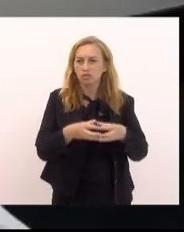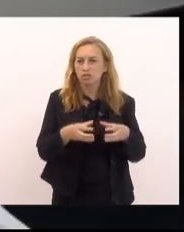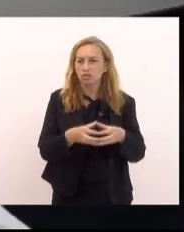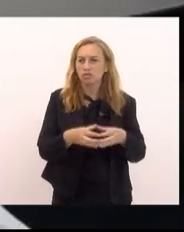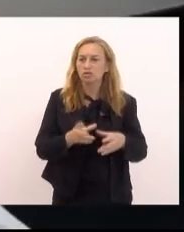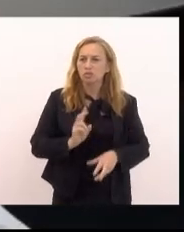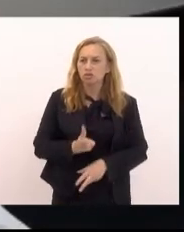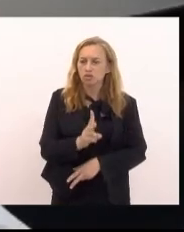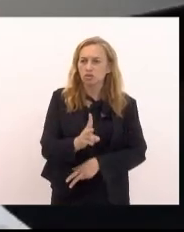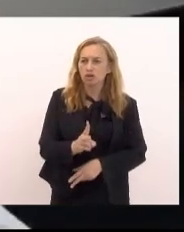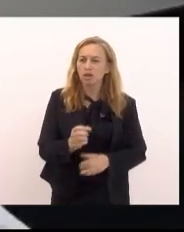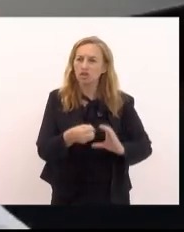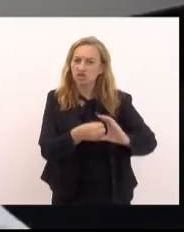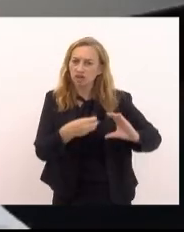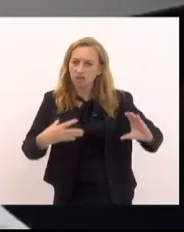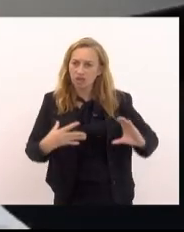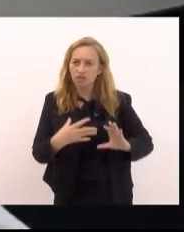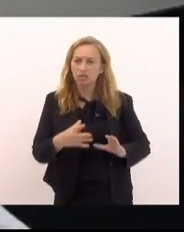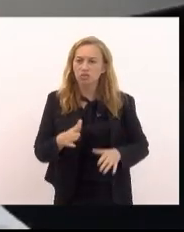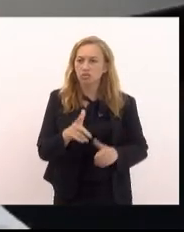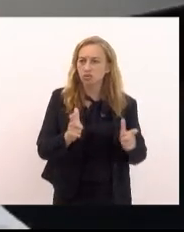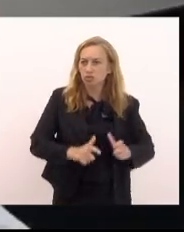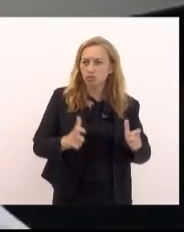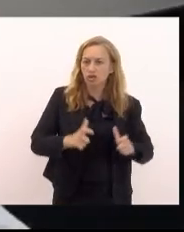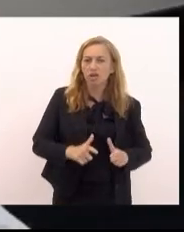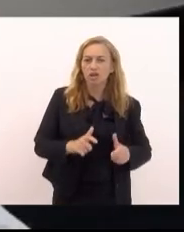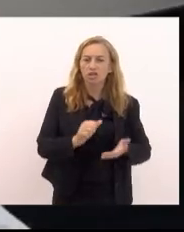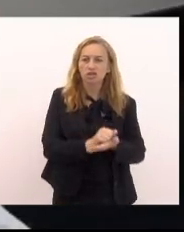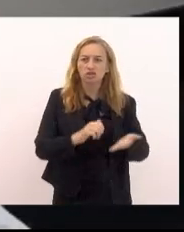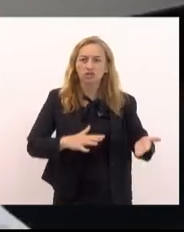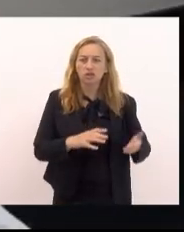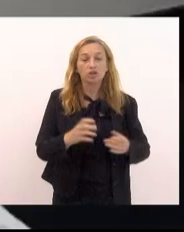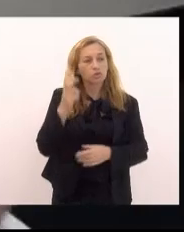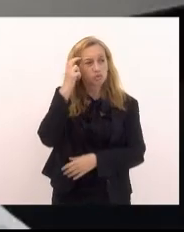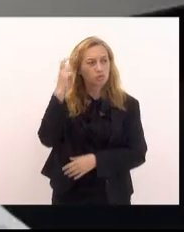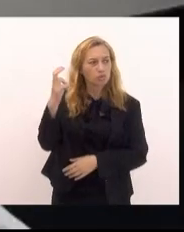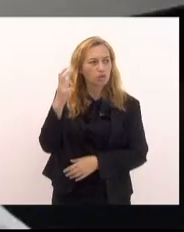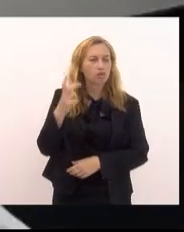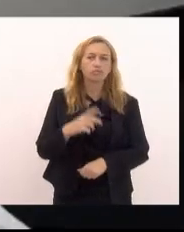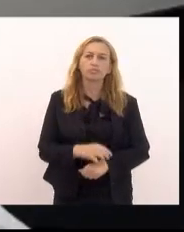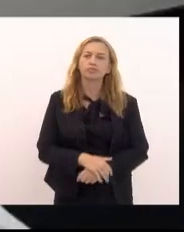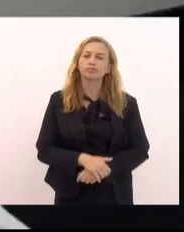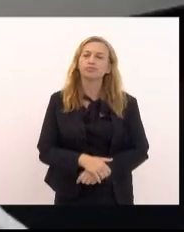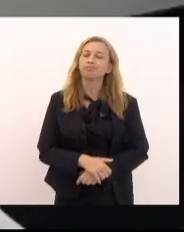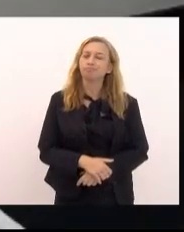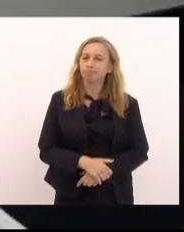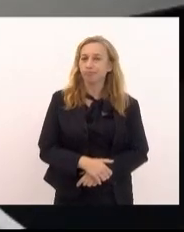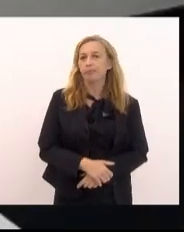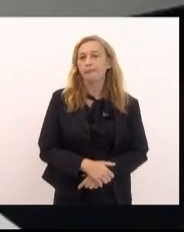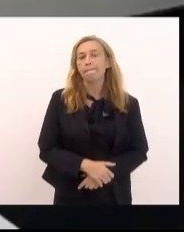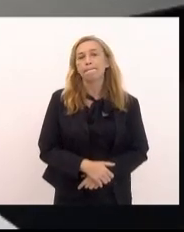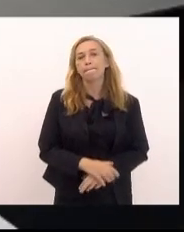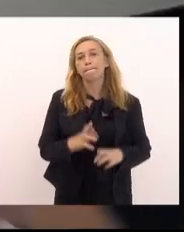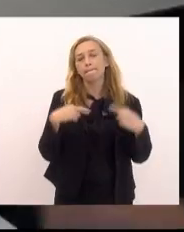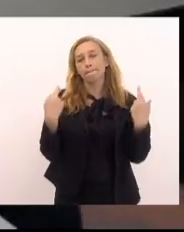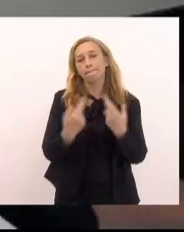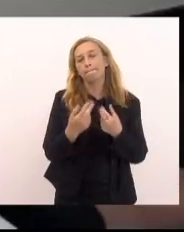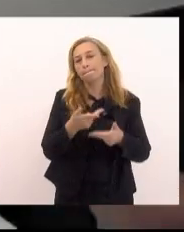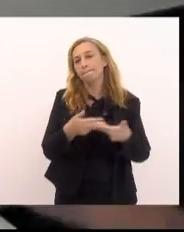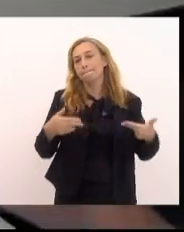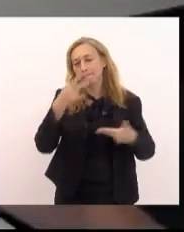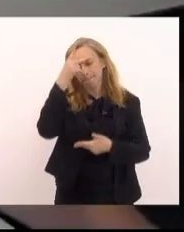manter as características de um espaço de atividades culturais, com uma programação cultural pujante, que reunia muita